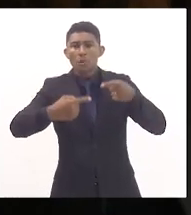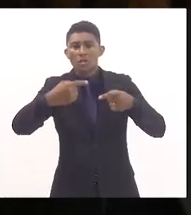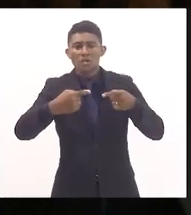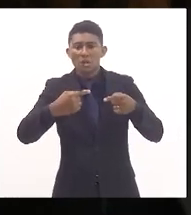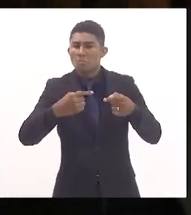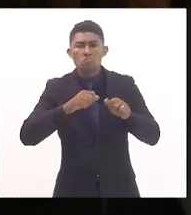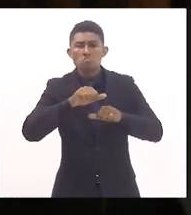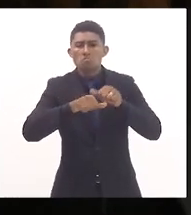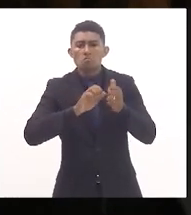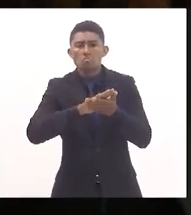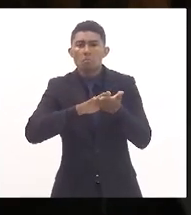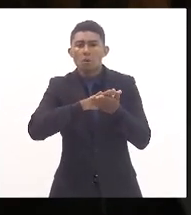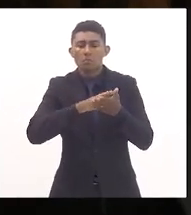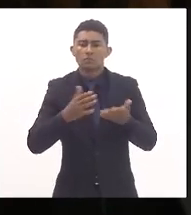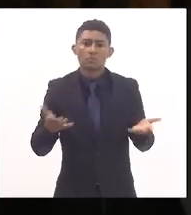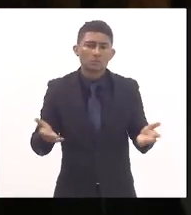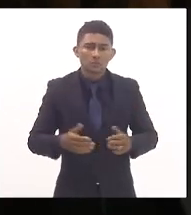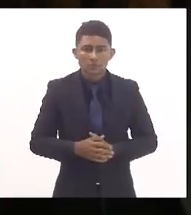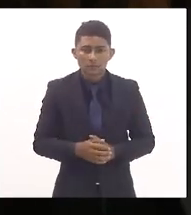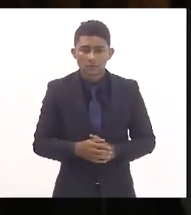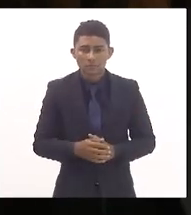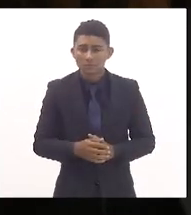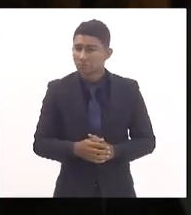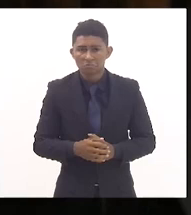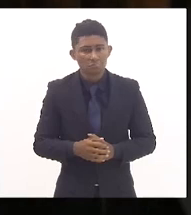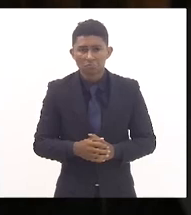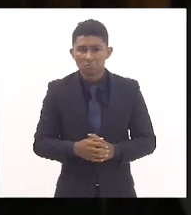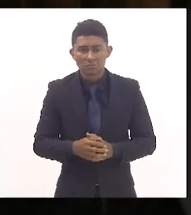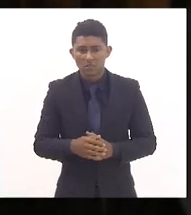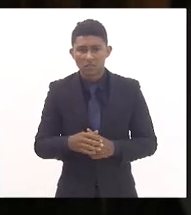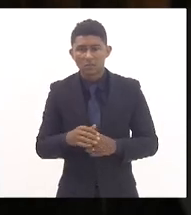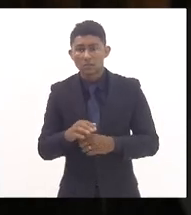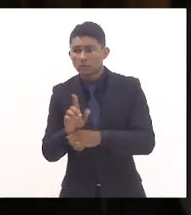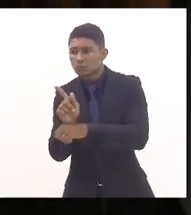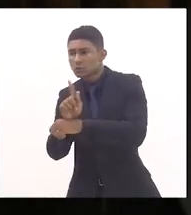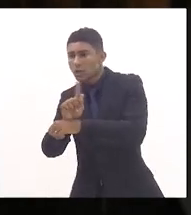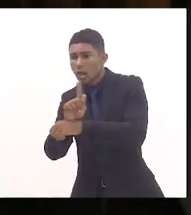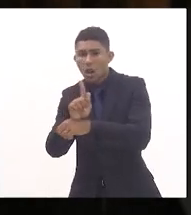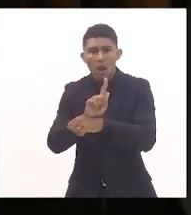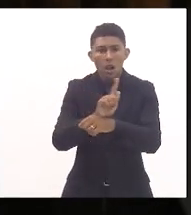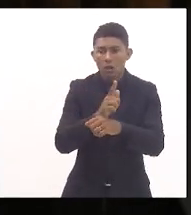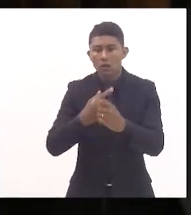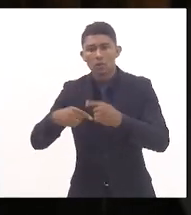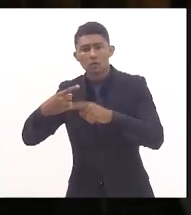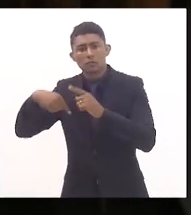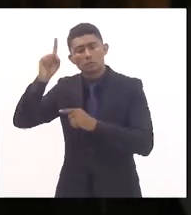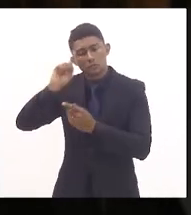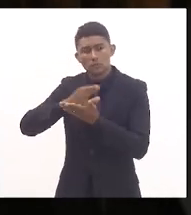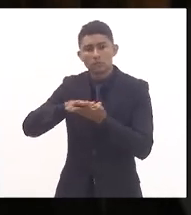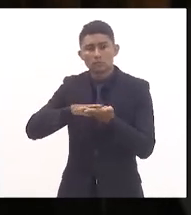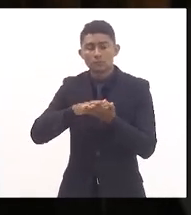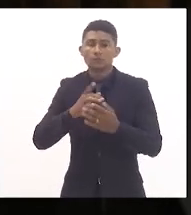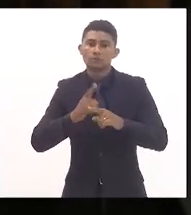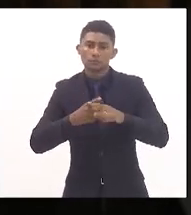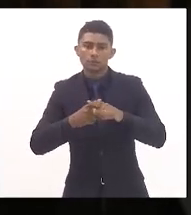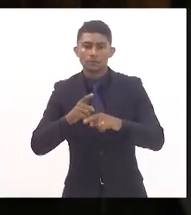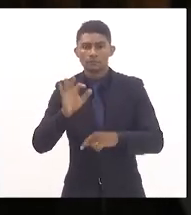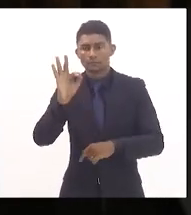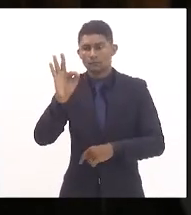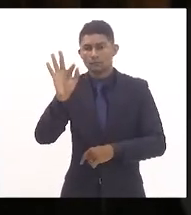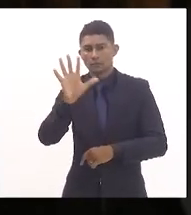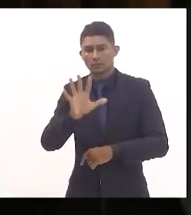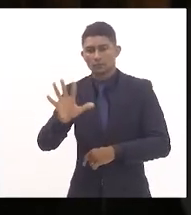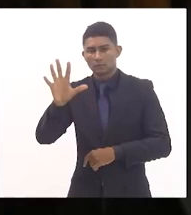alterou Eu não comi um pastel do Sucesso na gestão que ele é de competência que a união é acionista